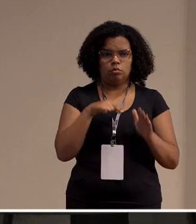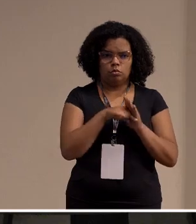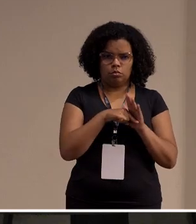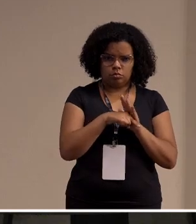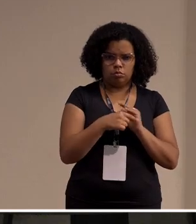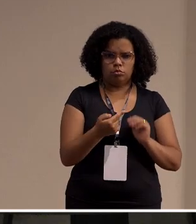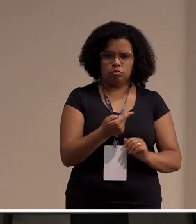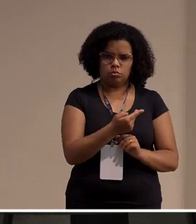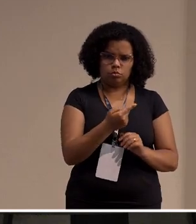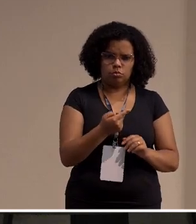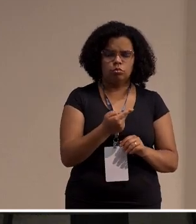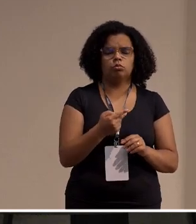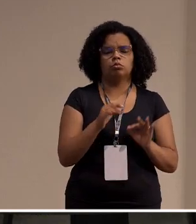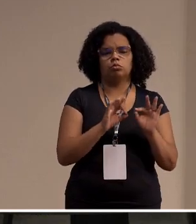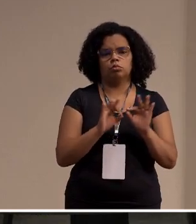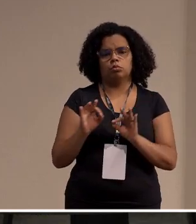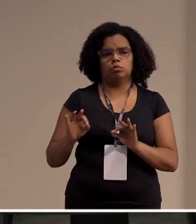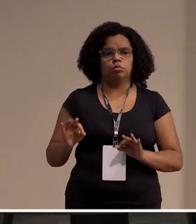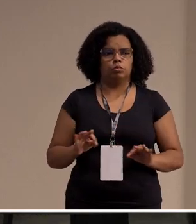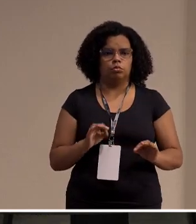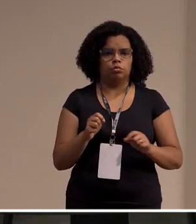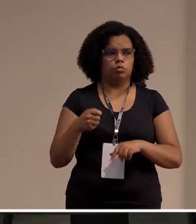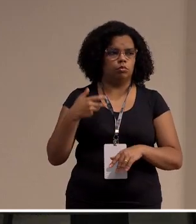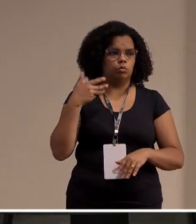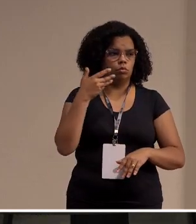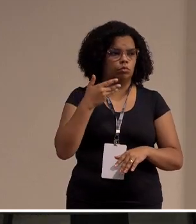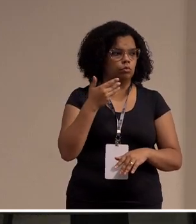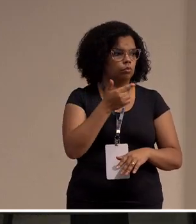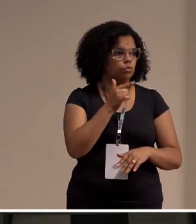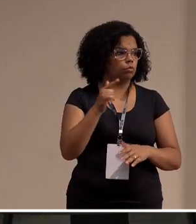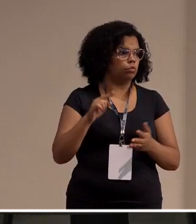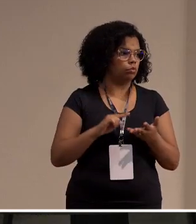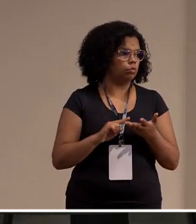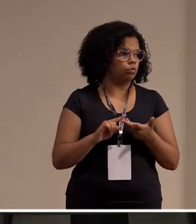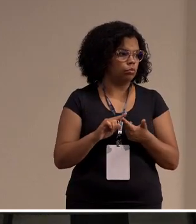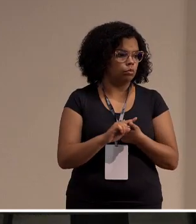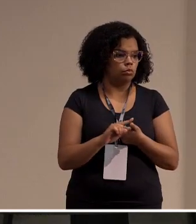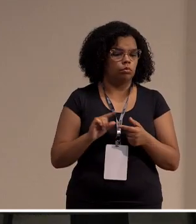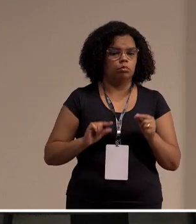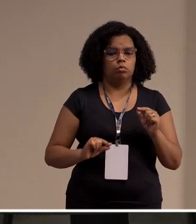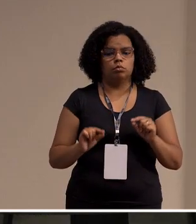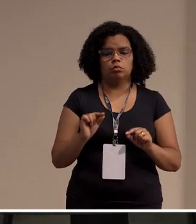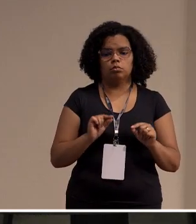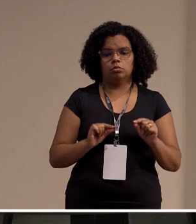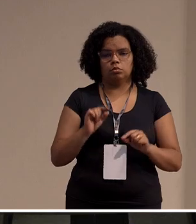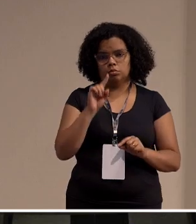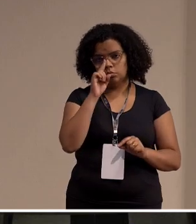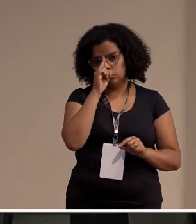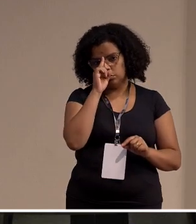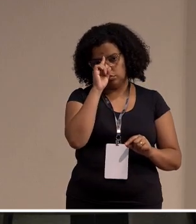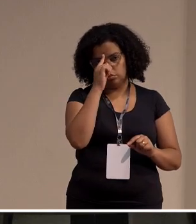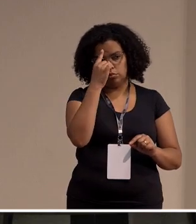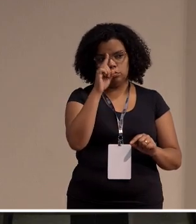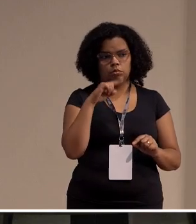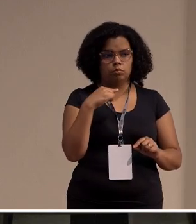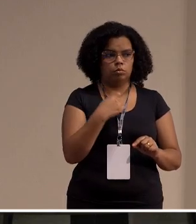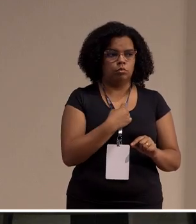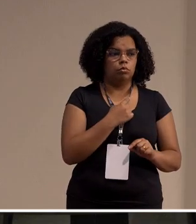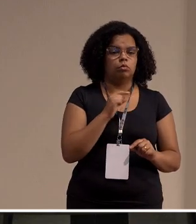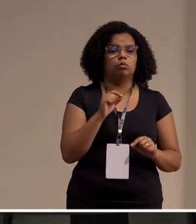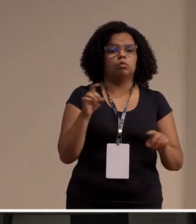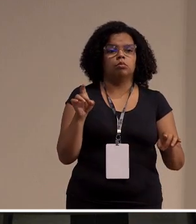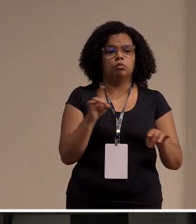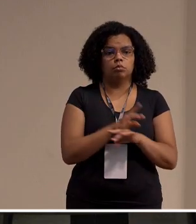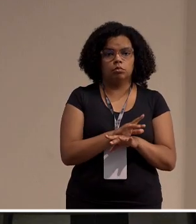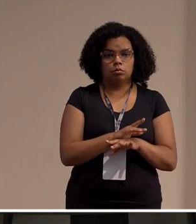dois, montando essa mesa que vai falar, entre outras coisas, eu acho que, sobretudo, sobre essa dúvida da gente, né? O que vai acabar